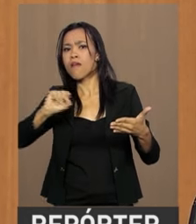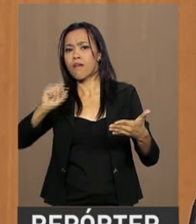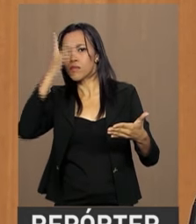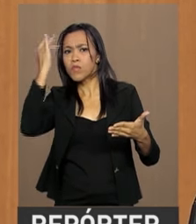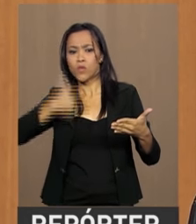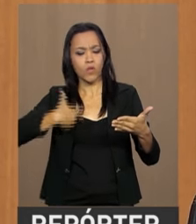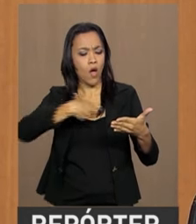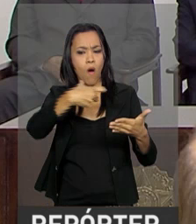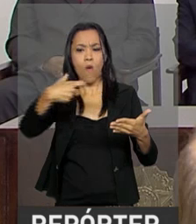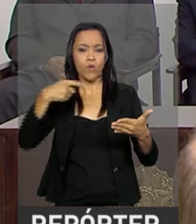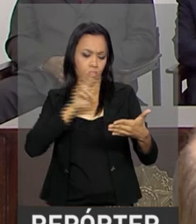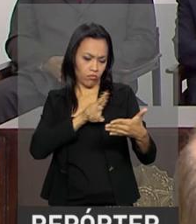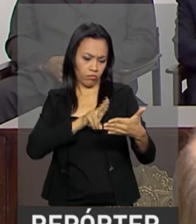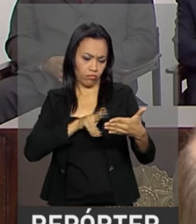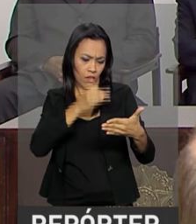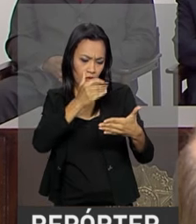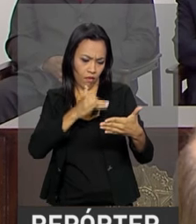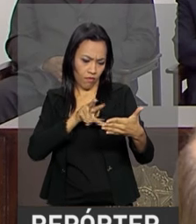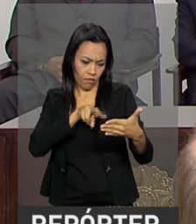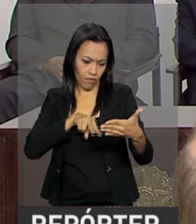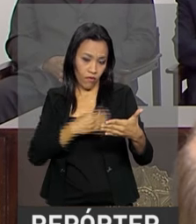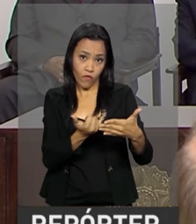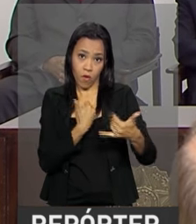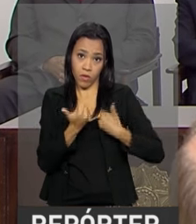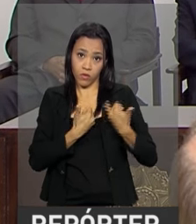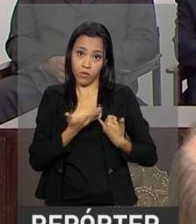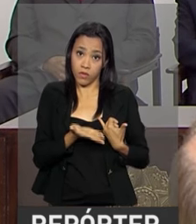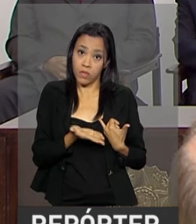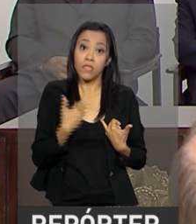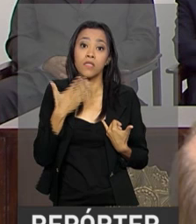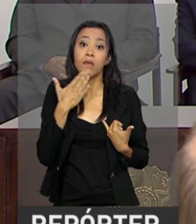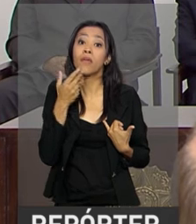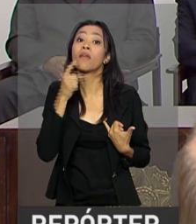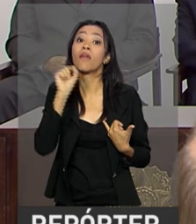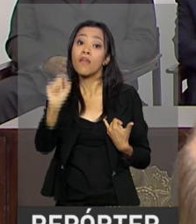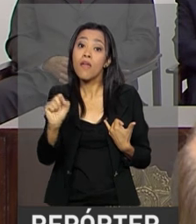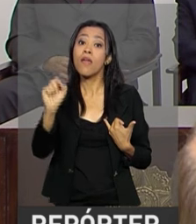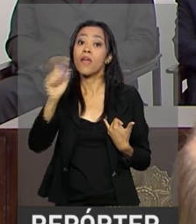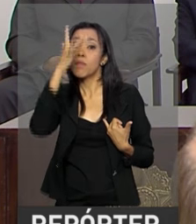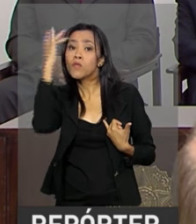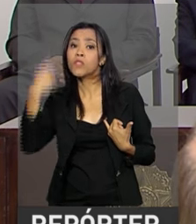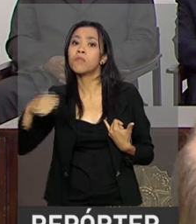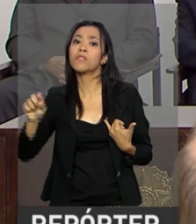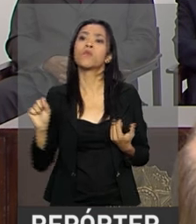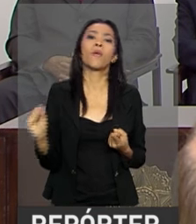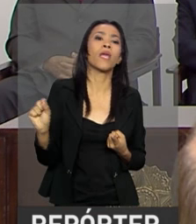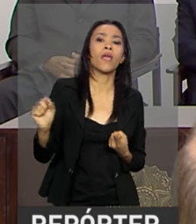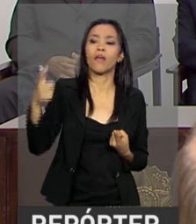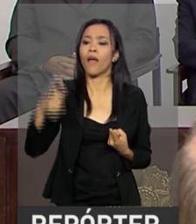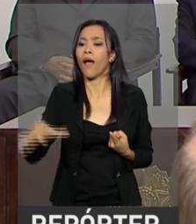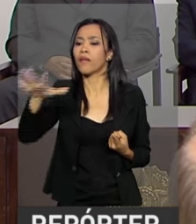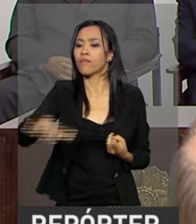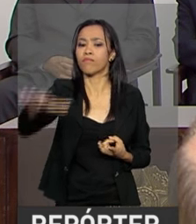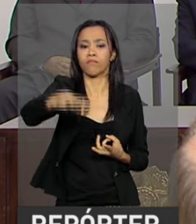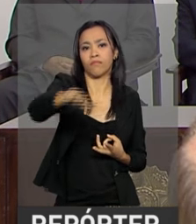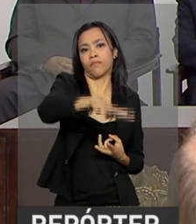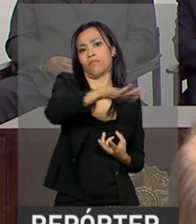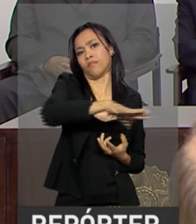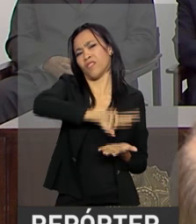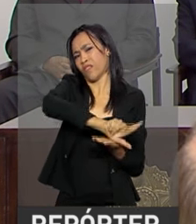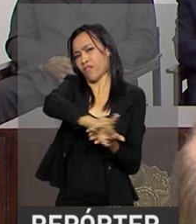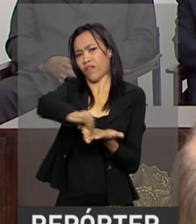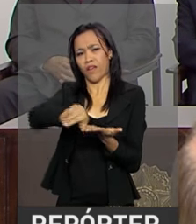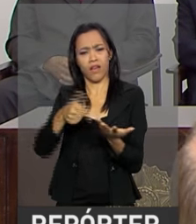onde elas estão, nós possamos saber quem é o brasileiro que precisa o quê? Em cada área de atuação dos